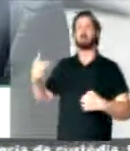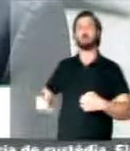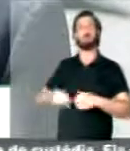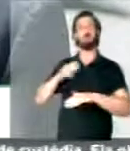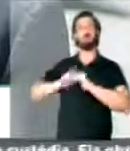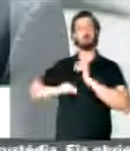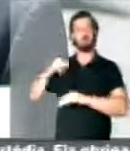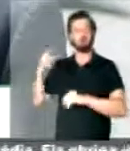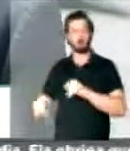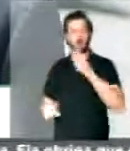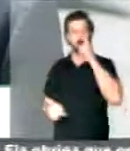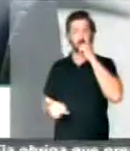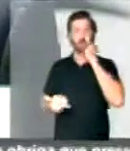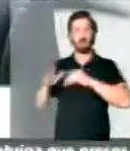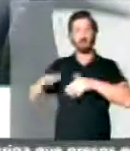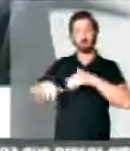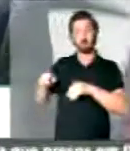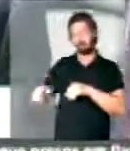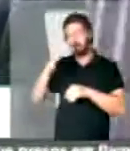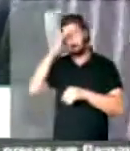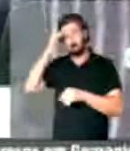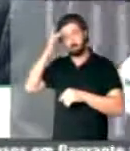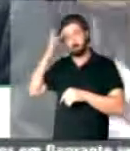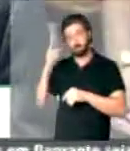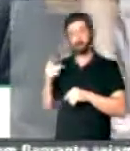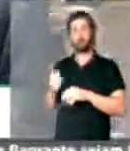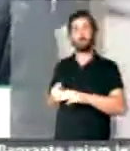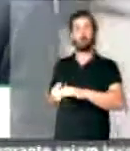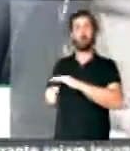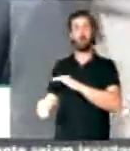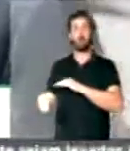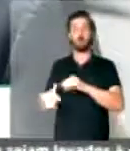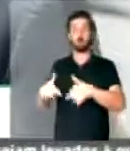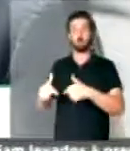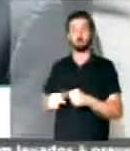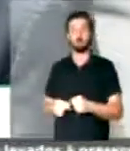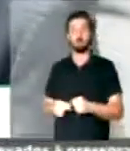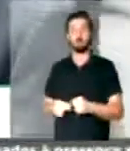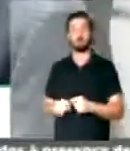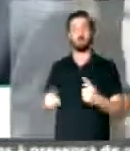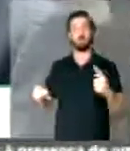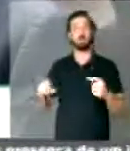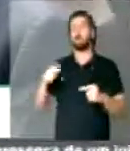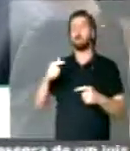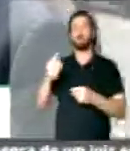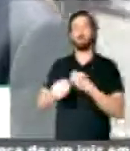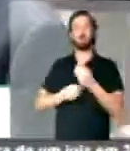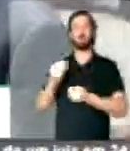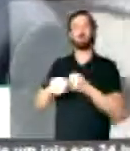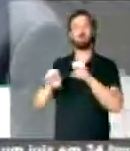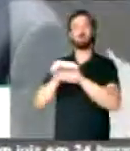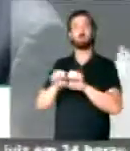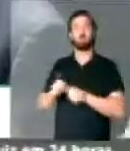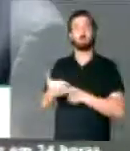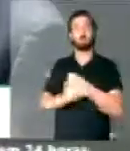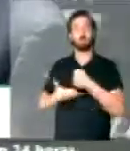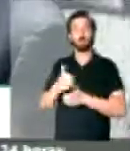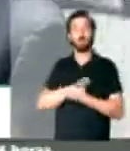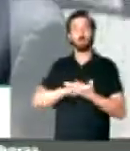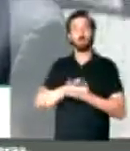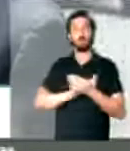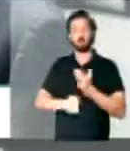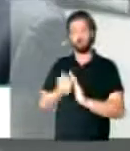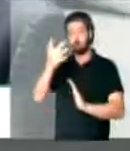muitas vezes esses brasileiros que foram inseridos nesse mercado de trabalho sem nenhuma condição de estrutura básica. Muitos